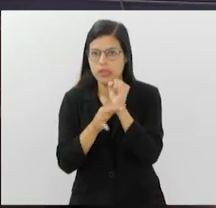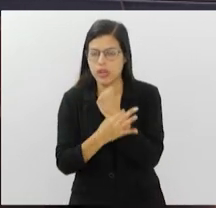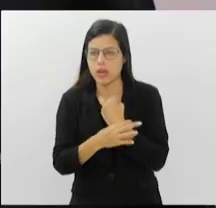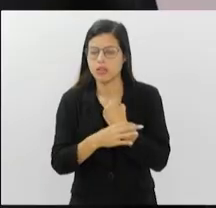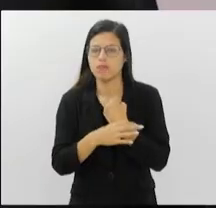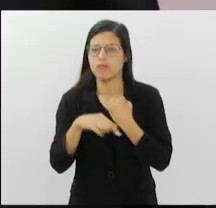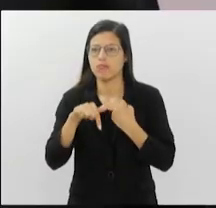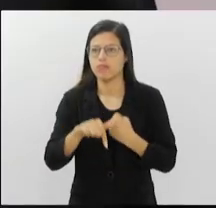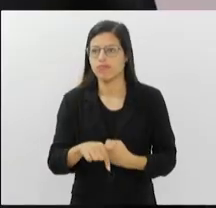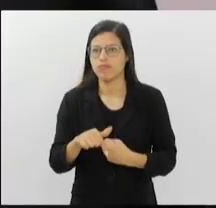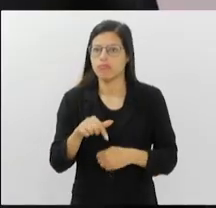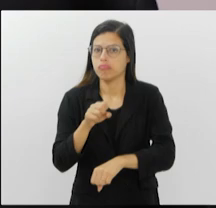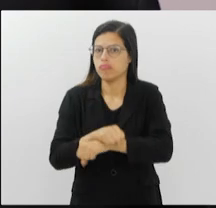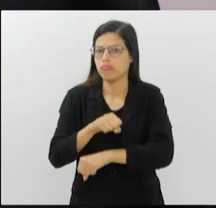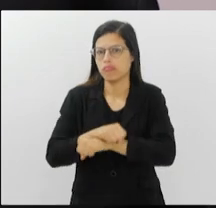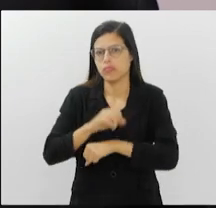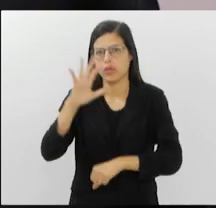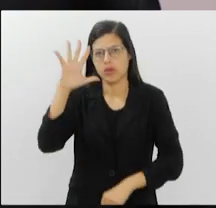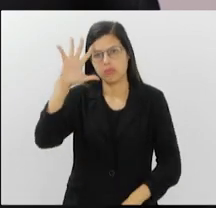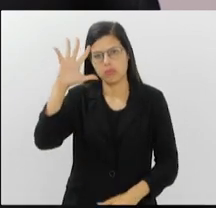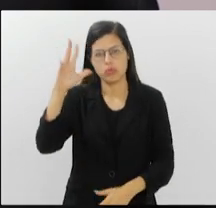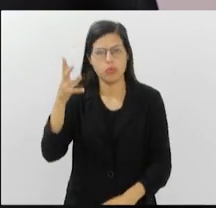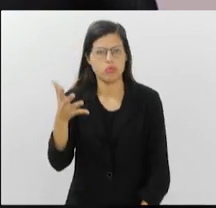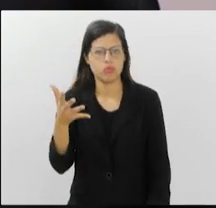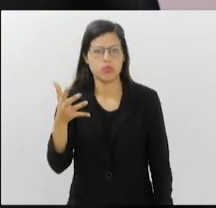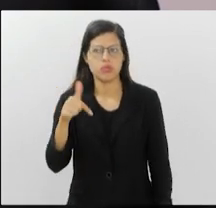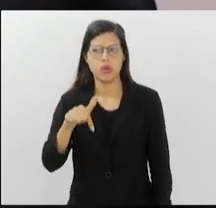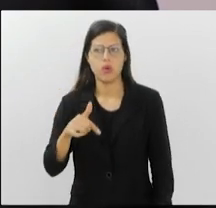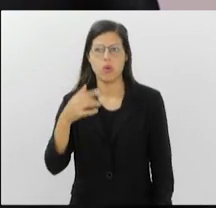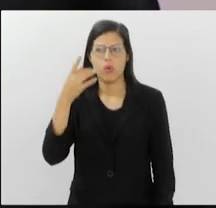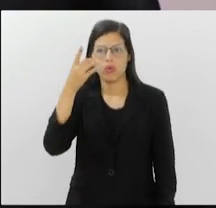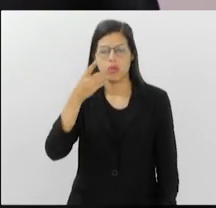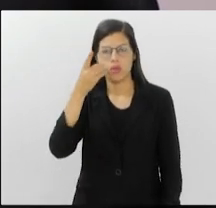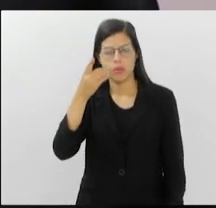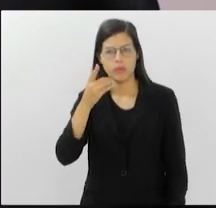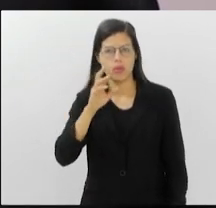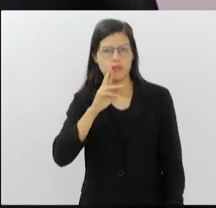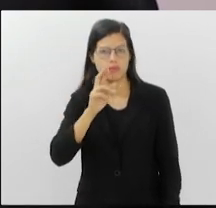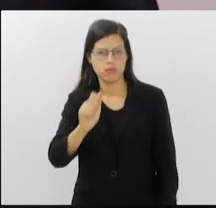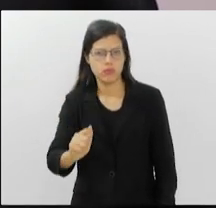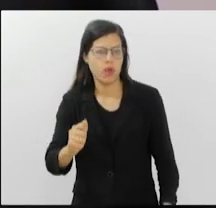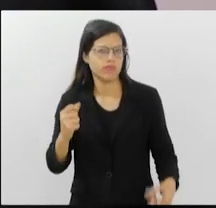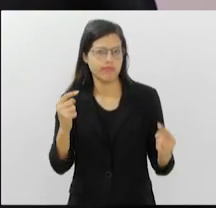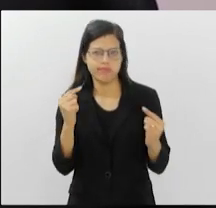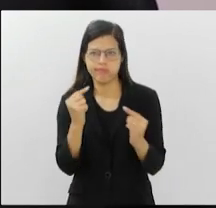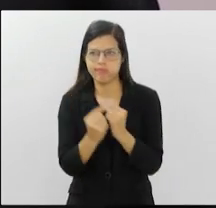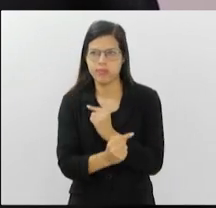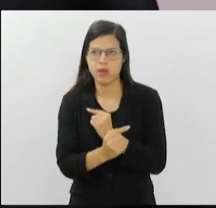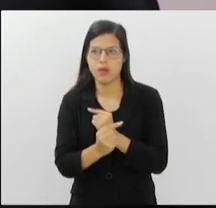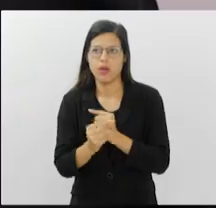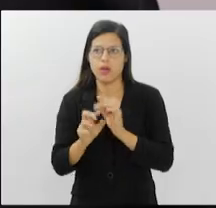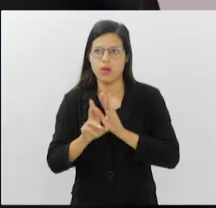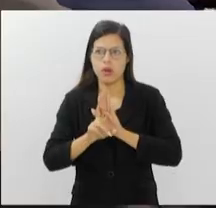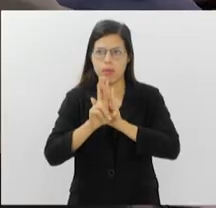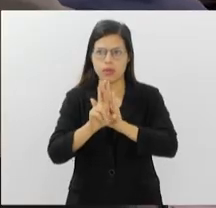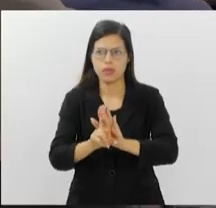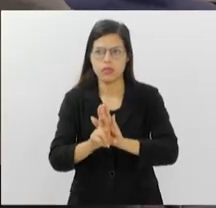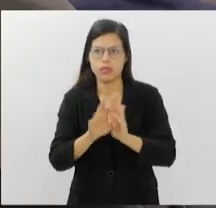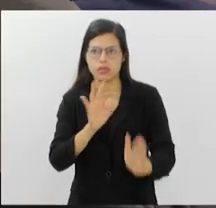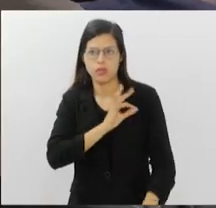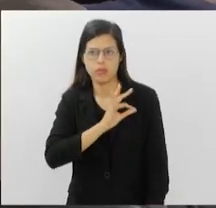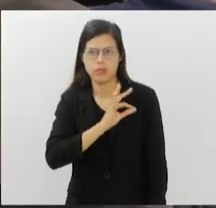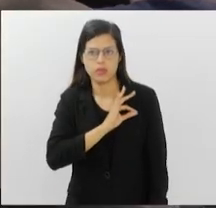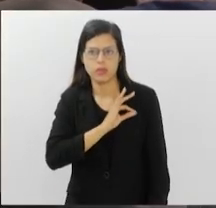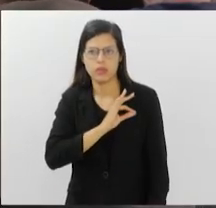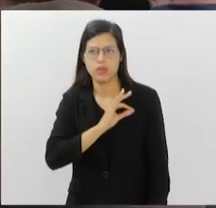uma solução. O deputado Rodrigo Amorim discordou do que foi dito pelos representantes da Polícia Militar e do Corpo de Bombeiros, alegando